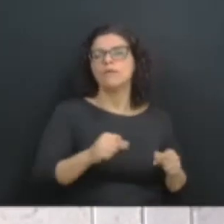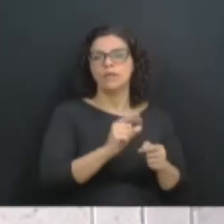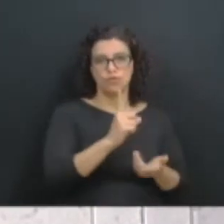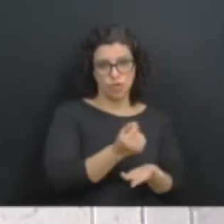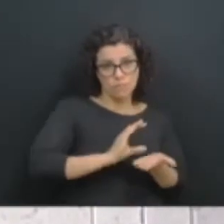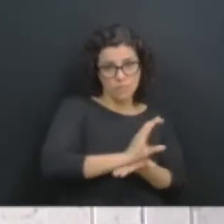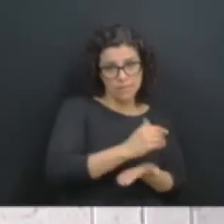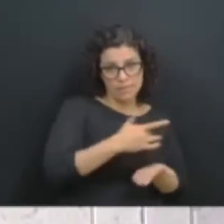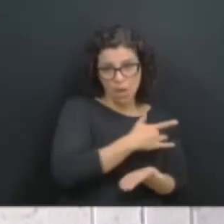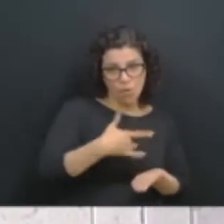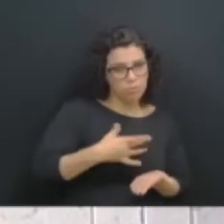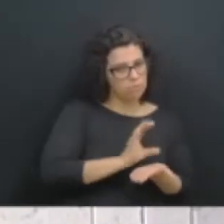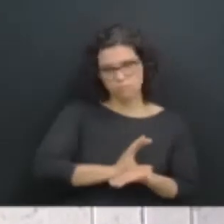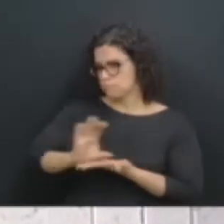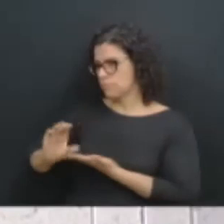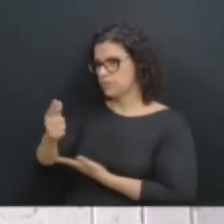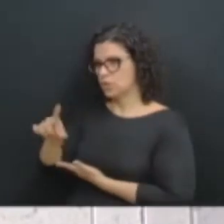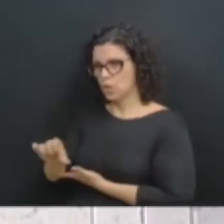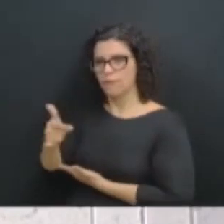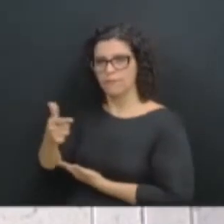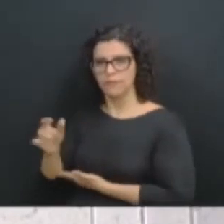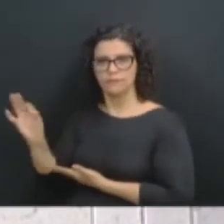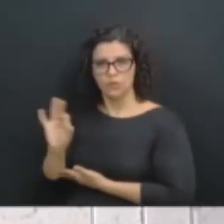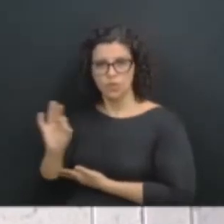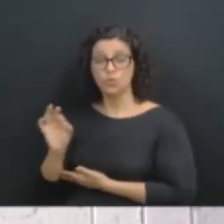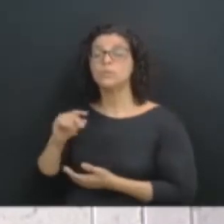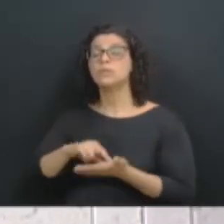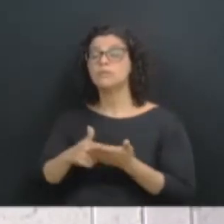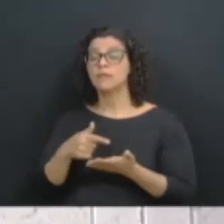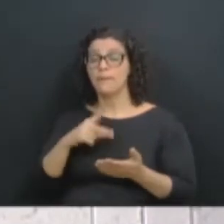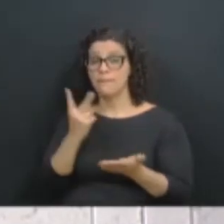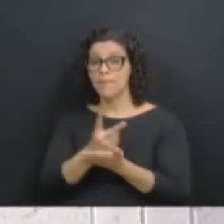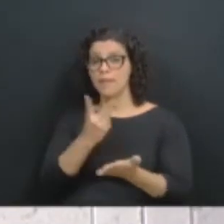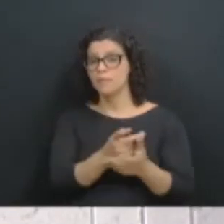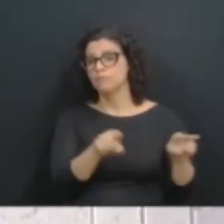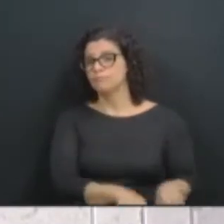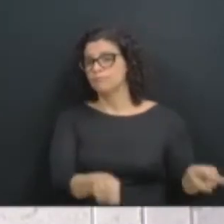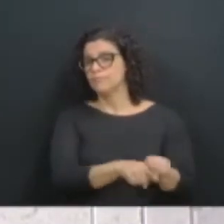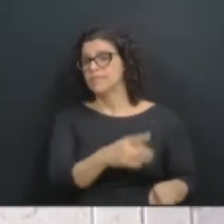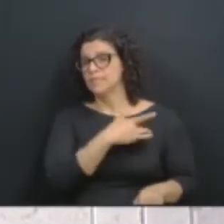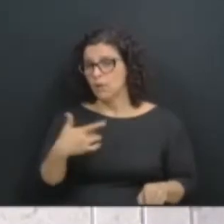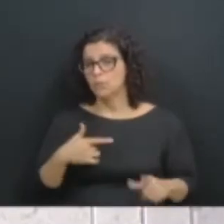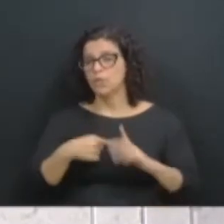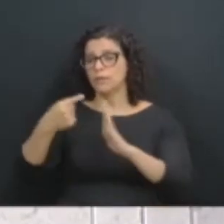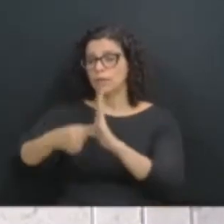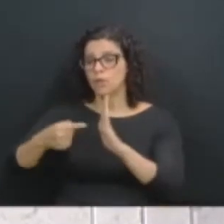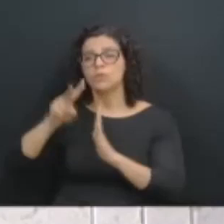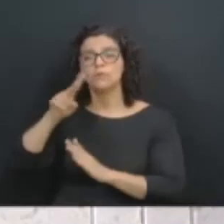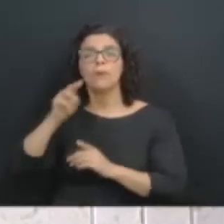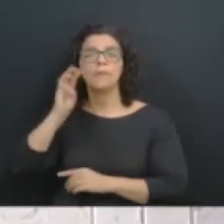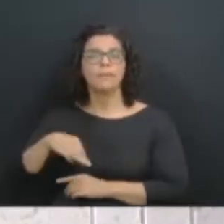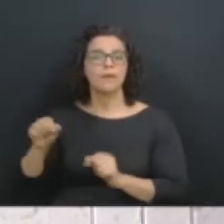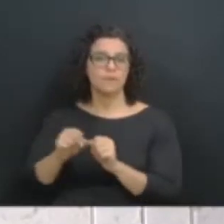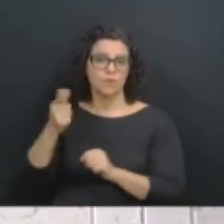em 2019, 20 e 21 o mesmo percentual de saúde. Por isso que nós vimos denúncia como a deputada Mabel fez